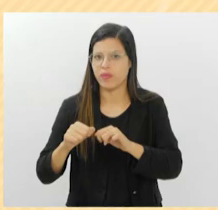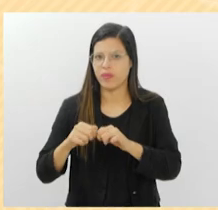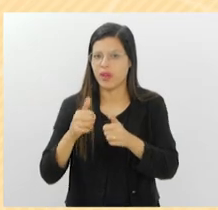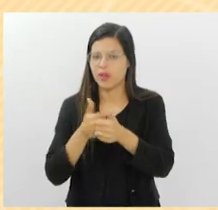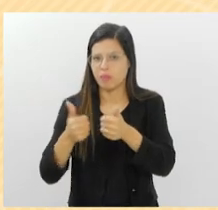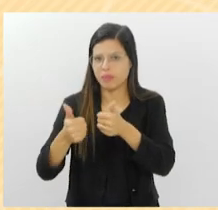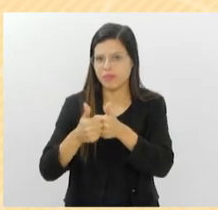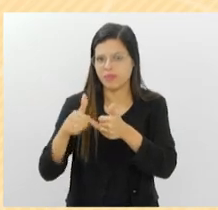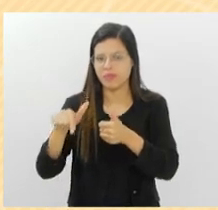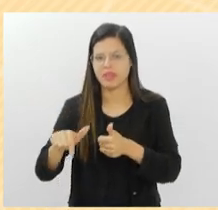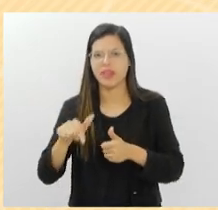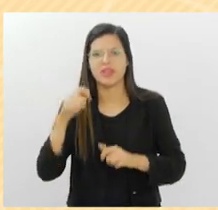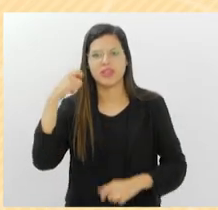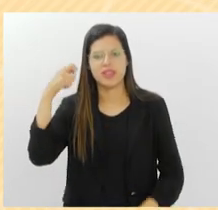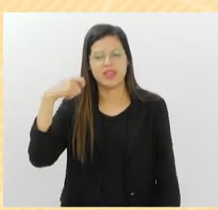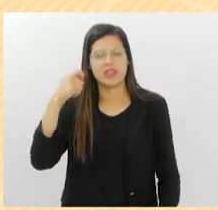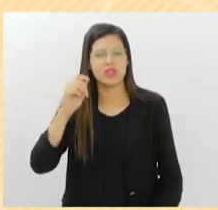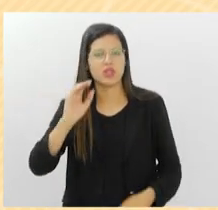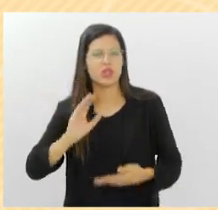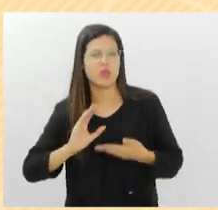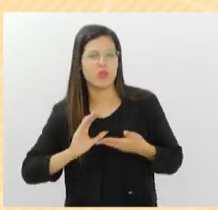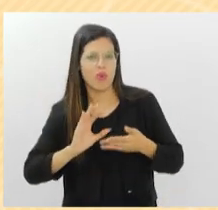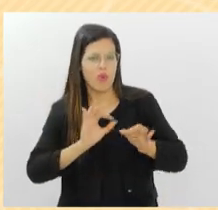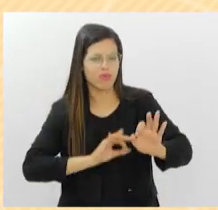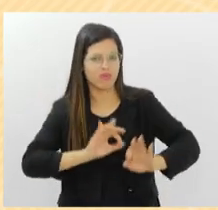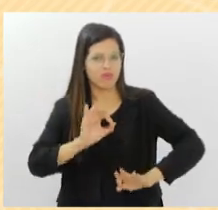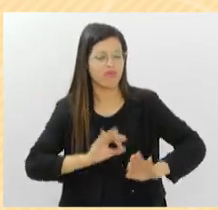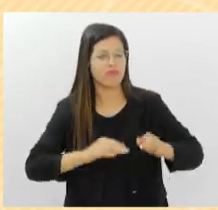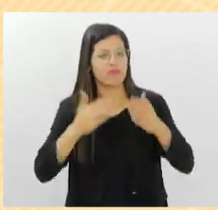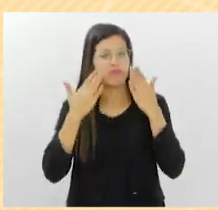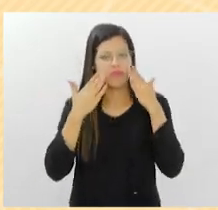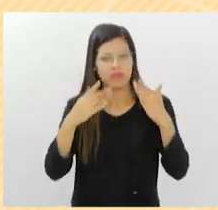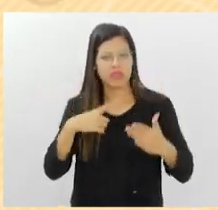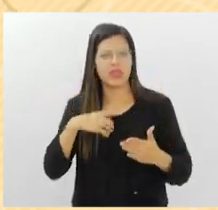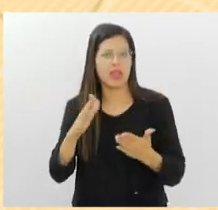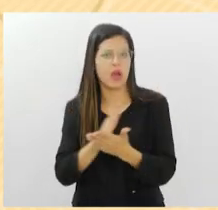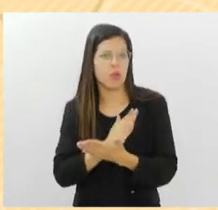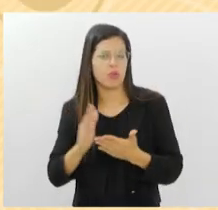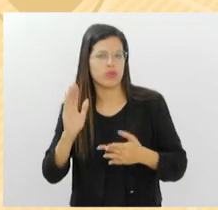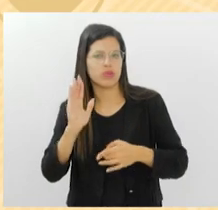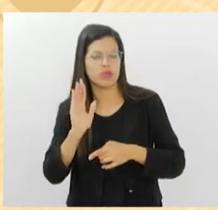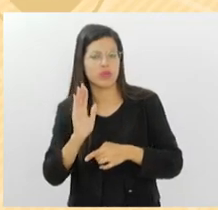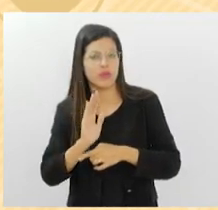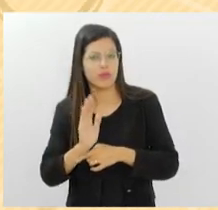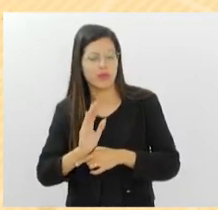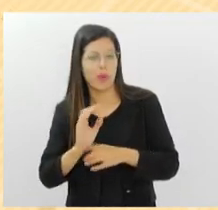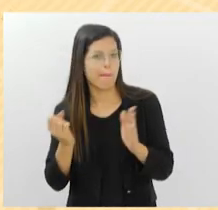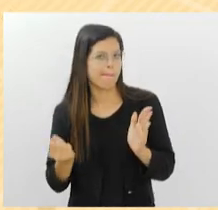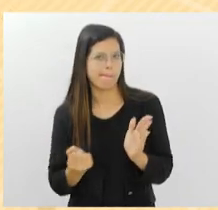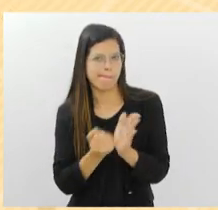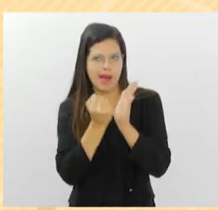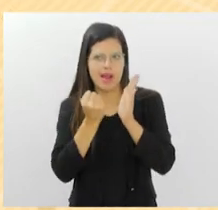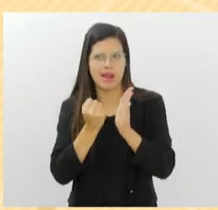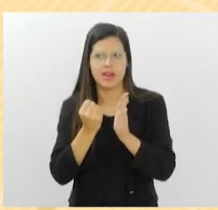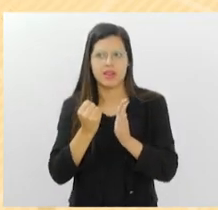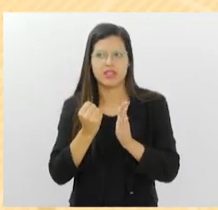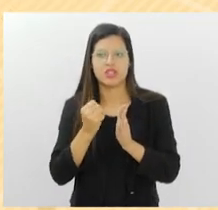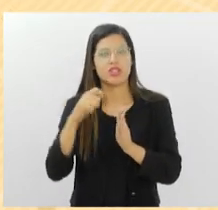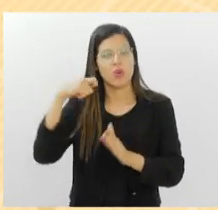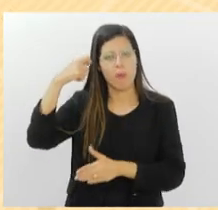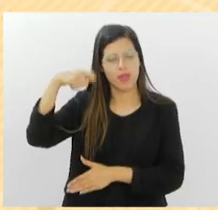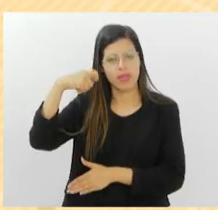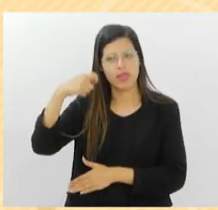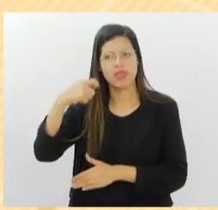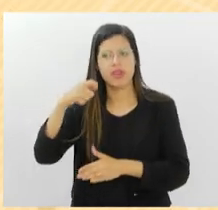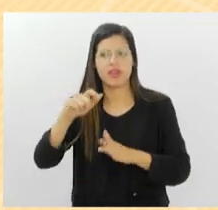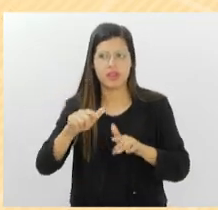curadoria de Everton Bellico e Leonardo Amaral, a mostra conta com alguns dos filmes mais marcantes da carreira de Leia, como atriz e pioneira